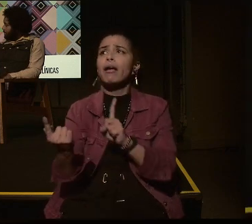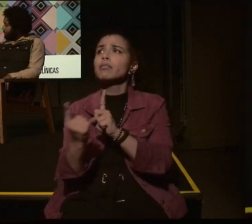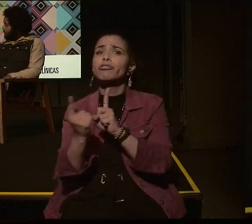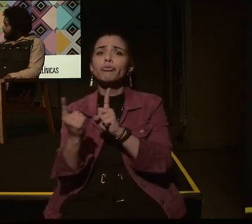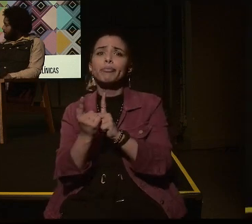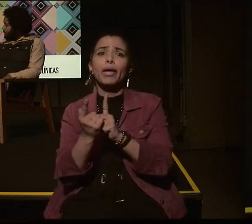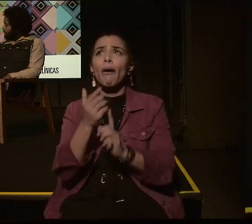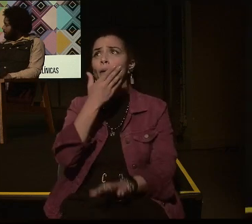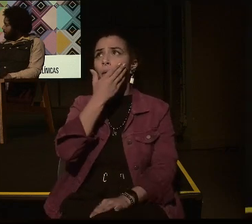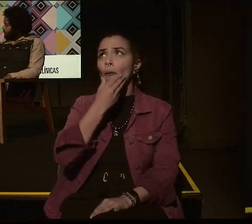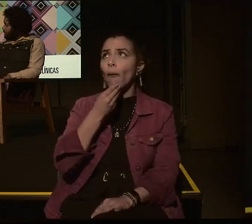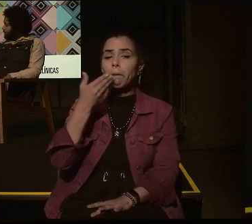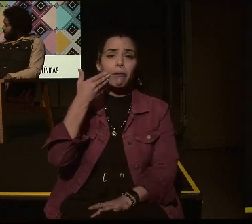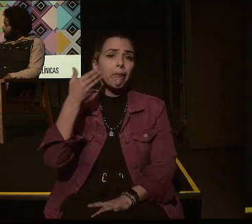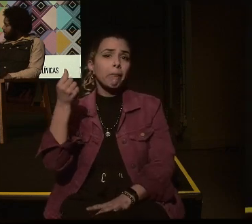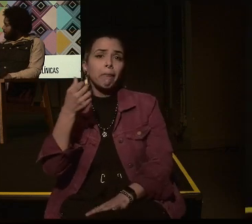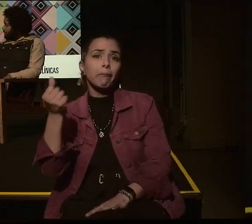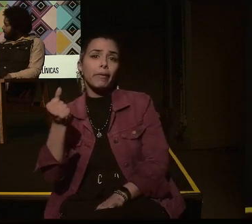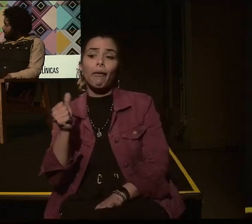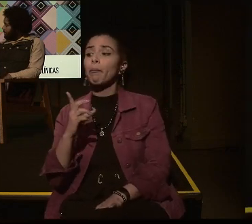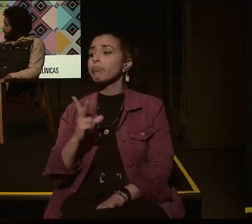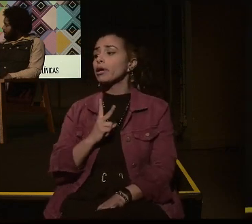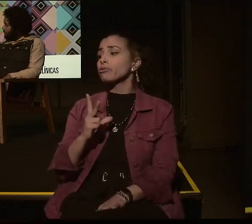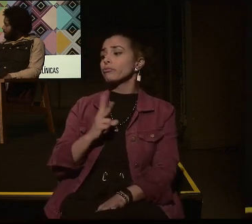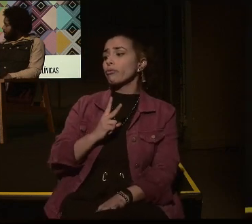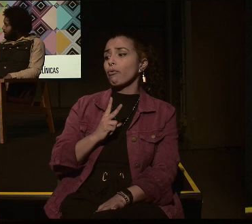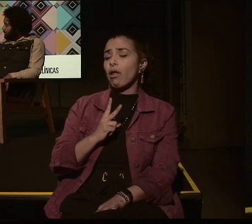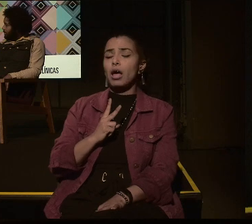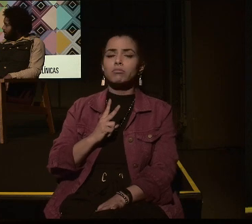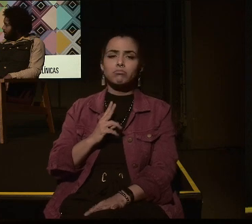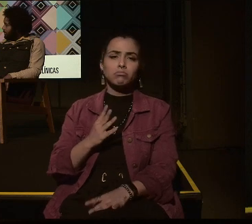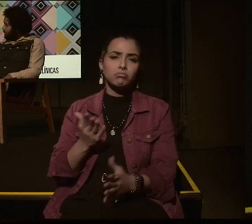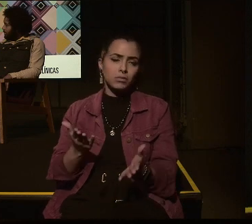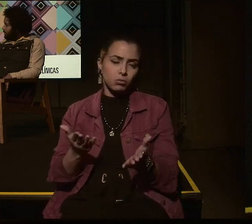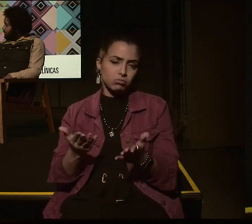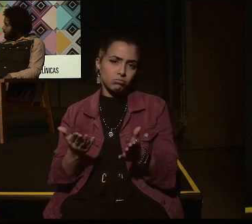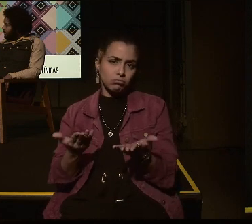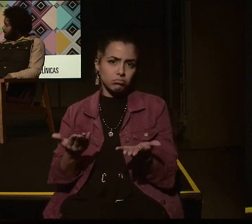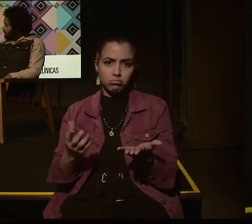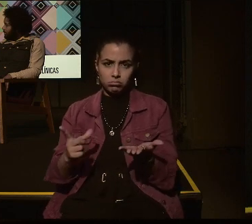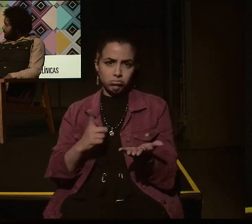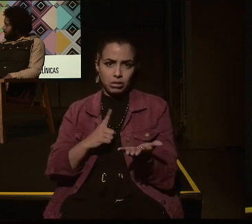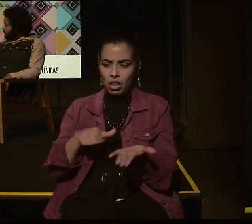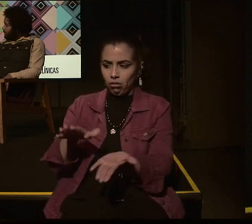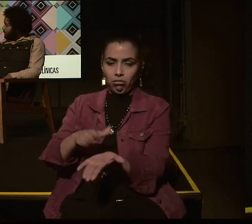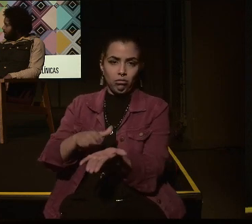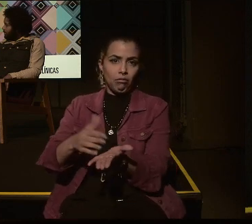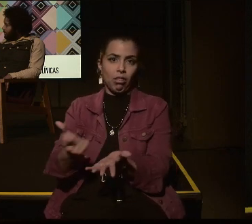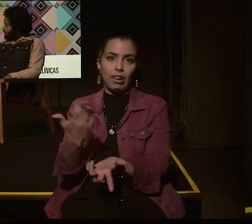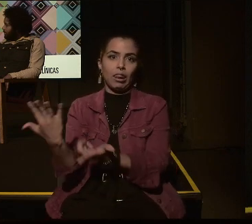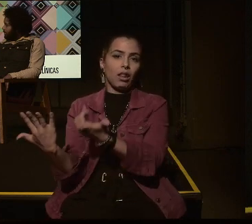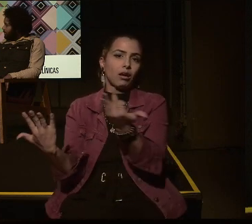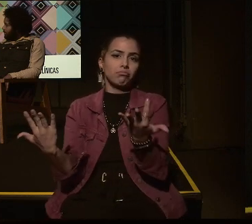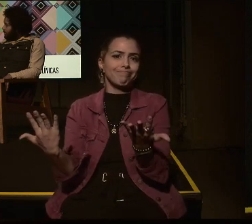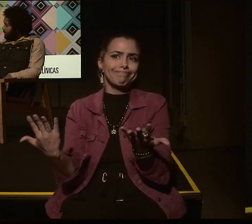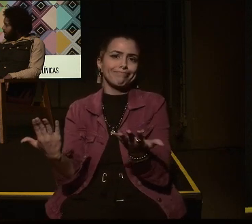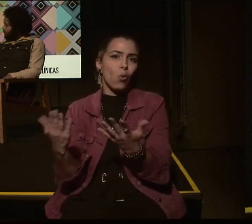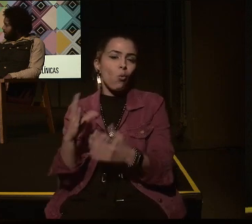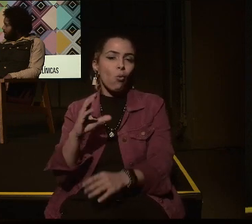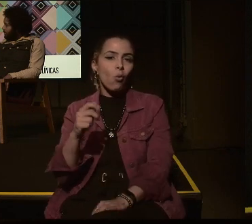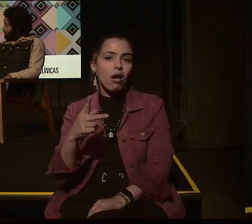atendimento individual. É, não que tenha que ter, mas tem hora que tem demanda. E é difícil ter atendimento individual no CAPS.